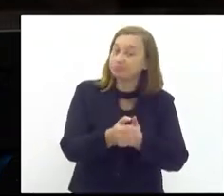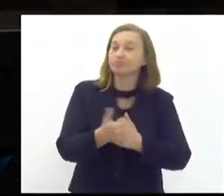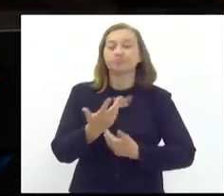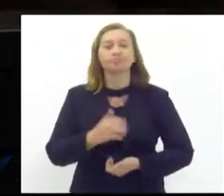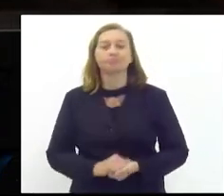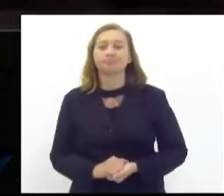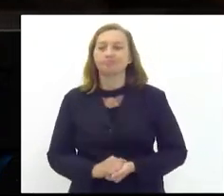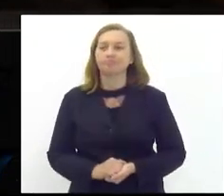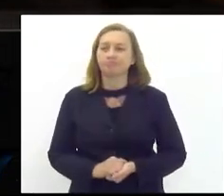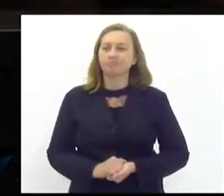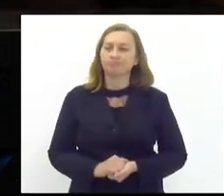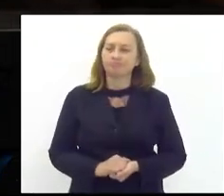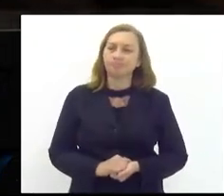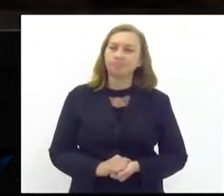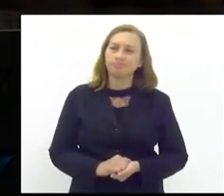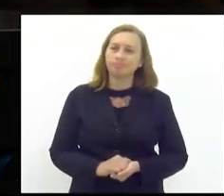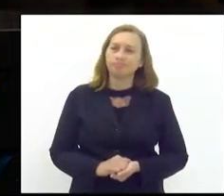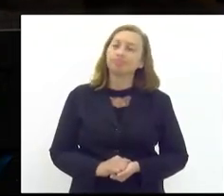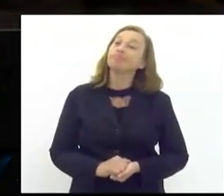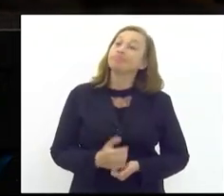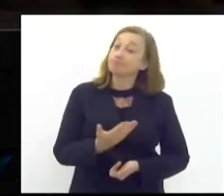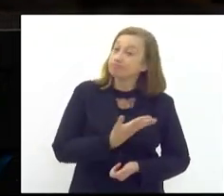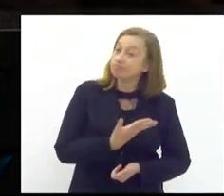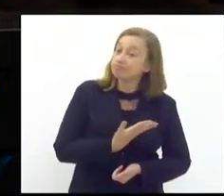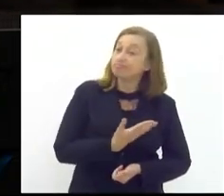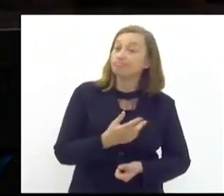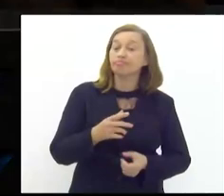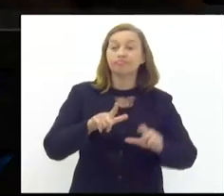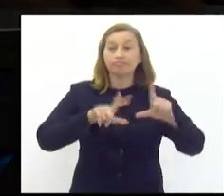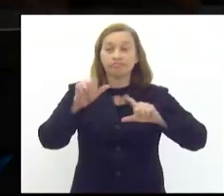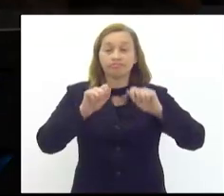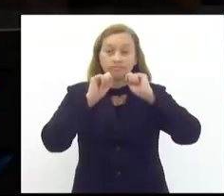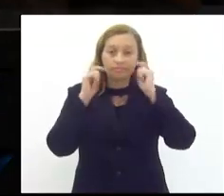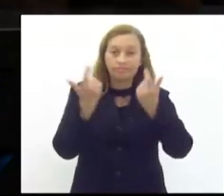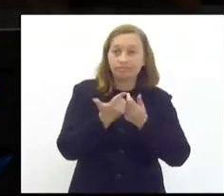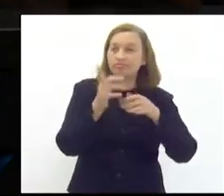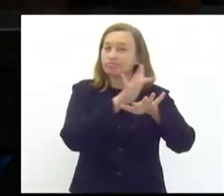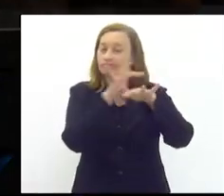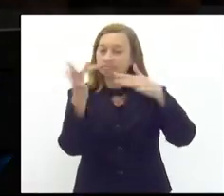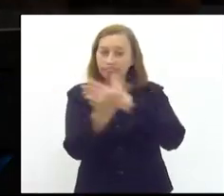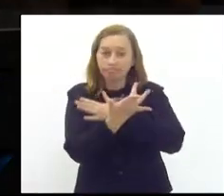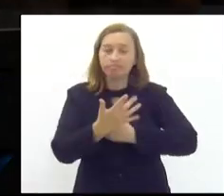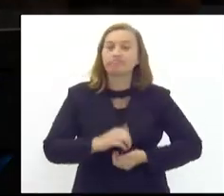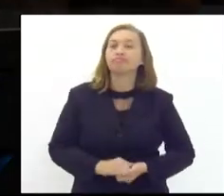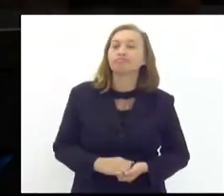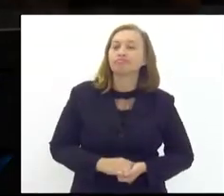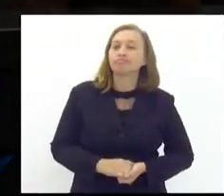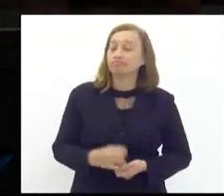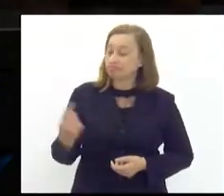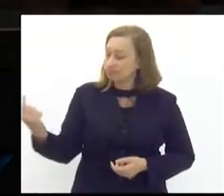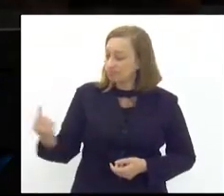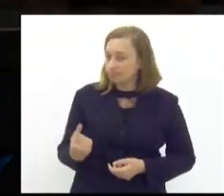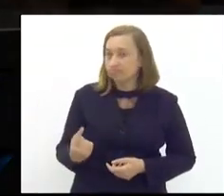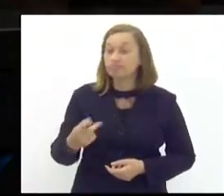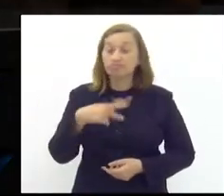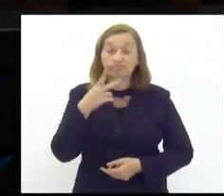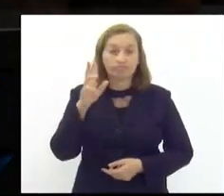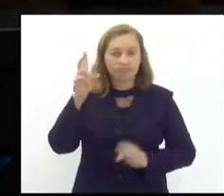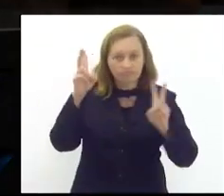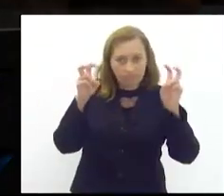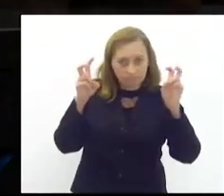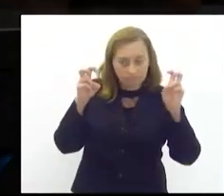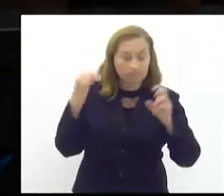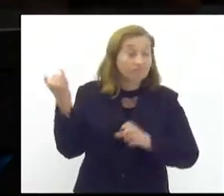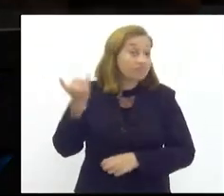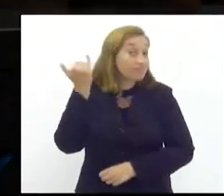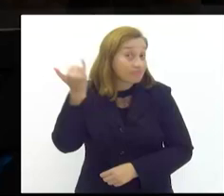é que nos acompanham também pela TV alerj redes sociais eu venho aqui falar sobre um tema que é